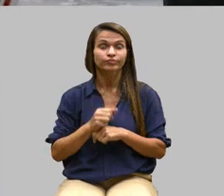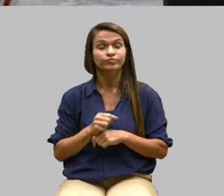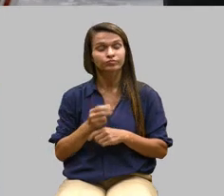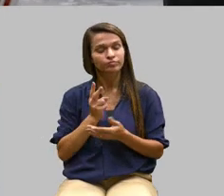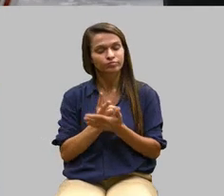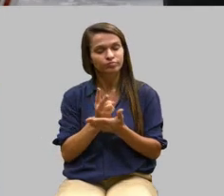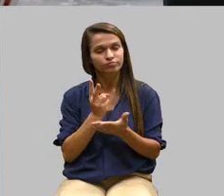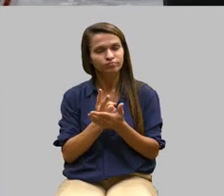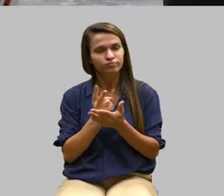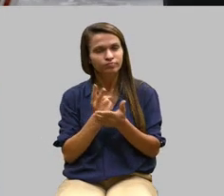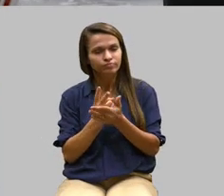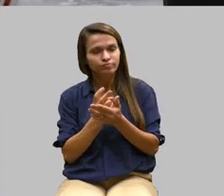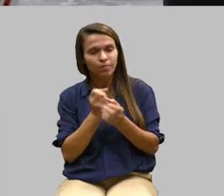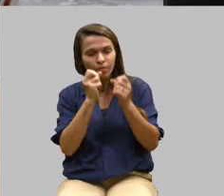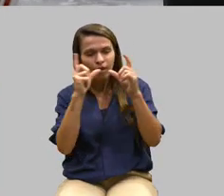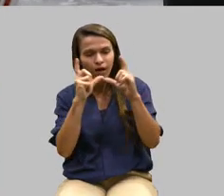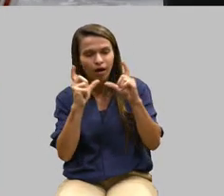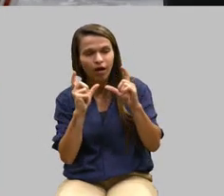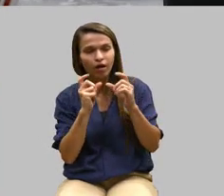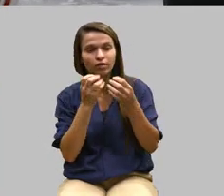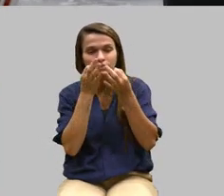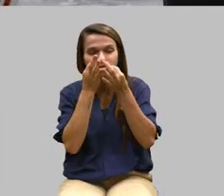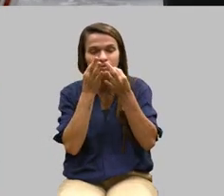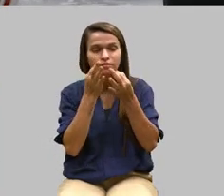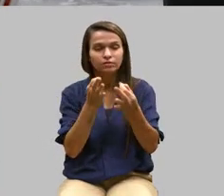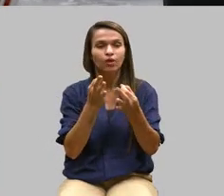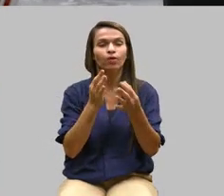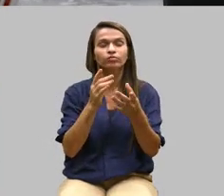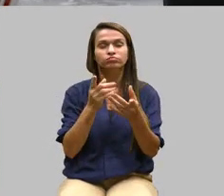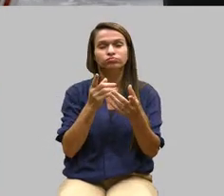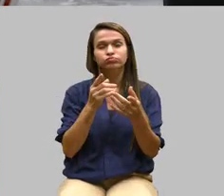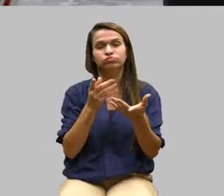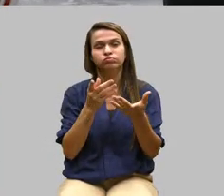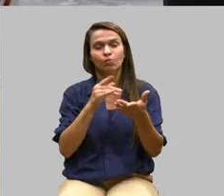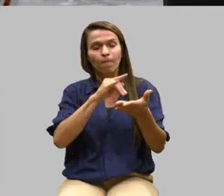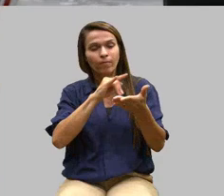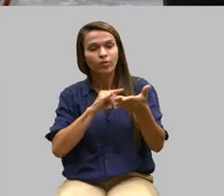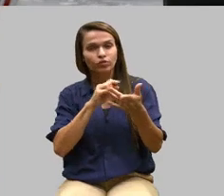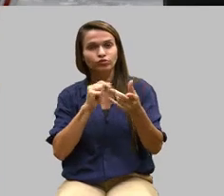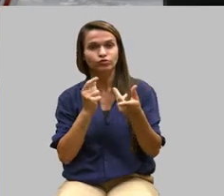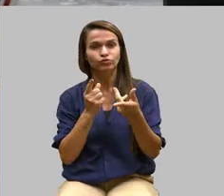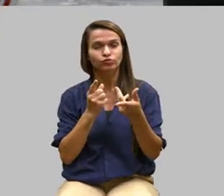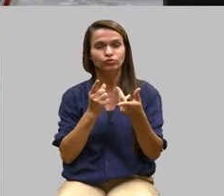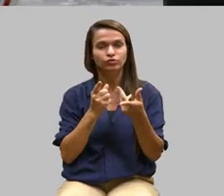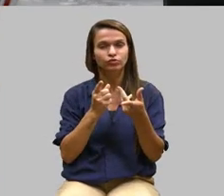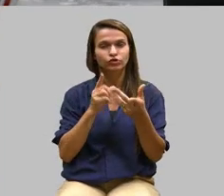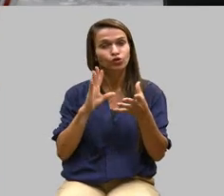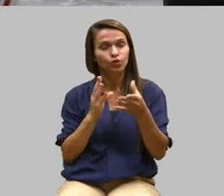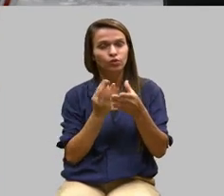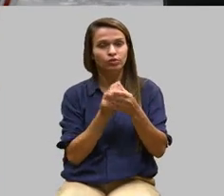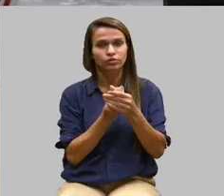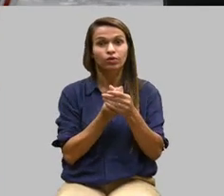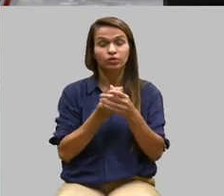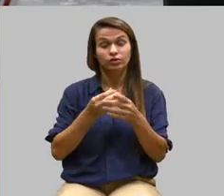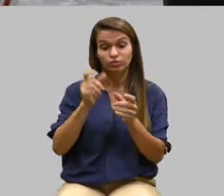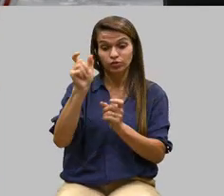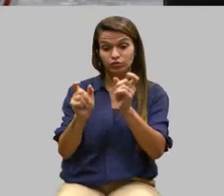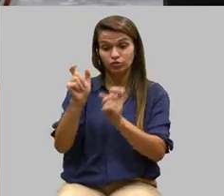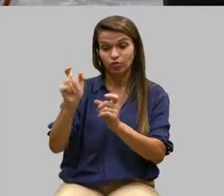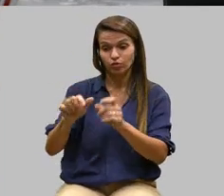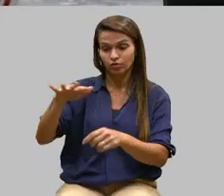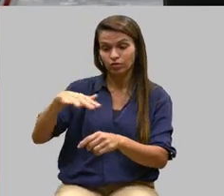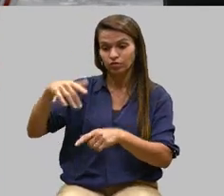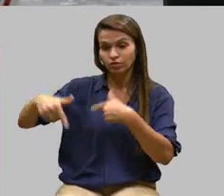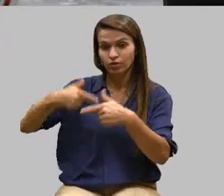esteve atenta a pausa da inclusão de pessoas com deficiência no mercado de trabalho e na prática